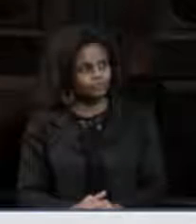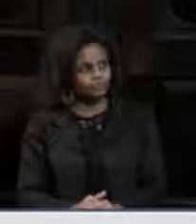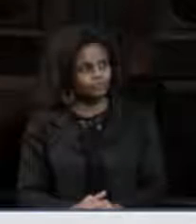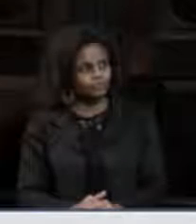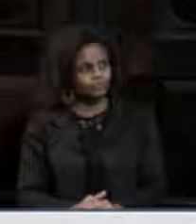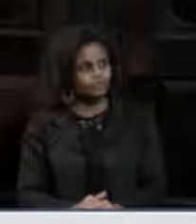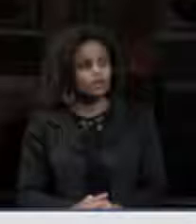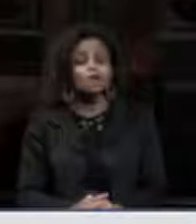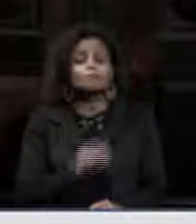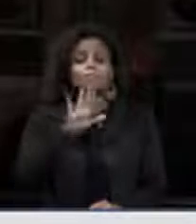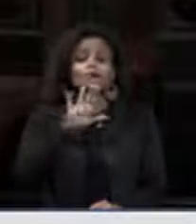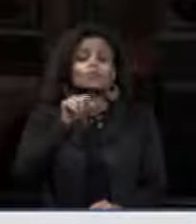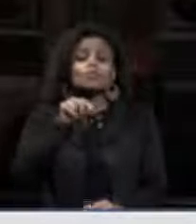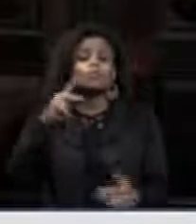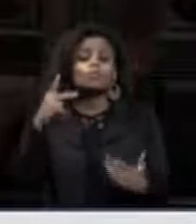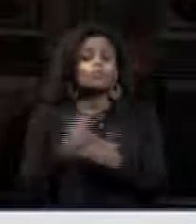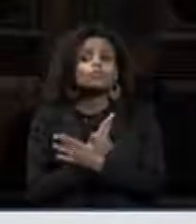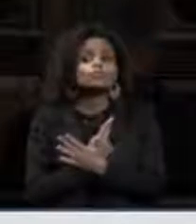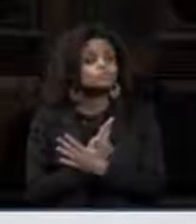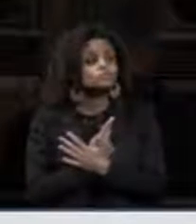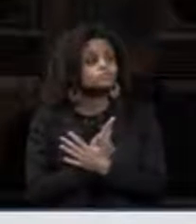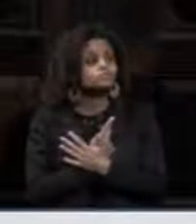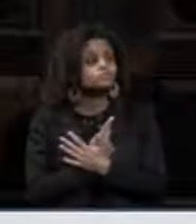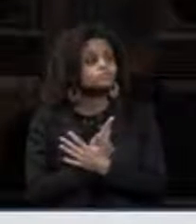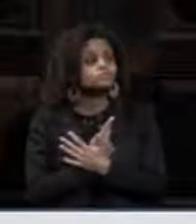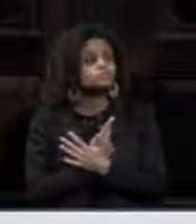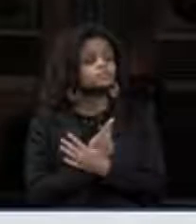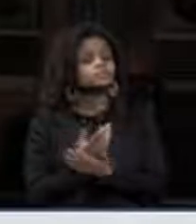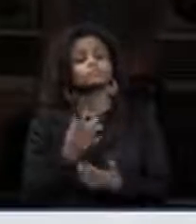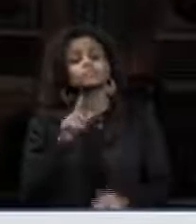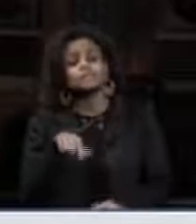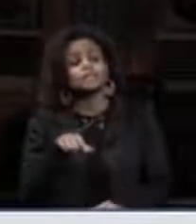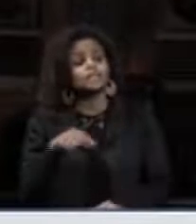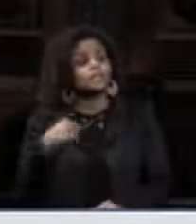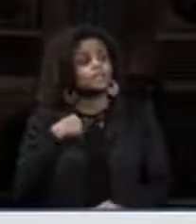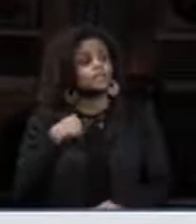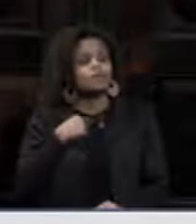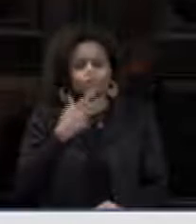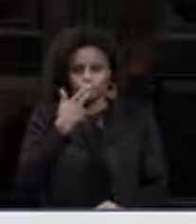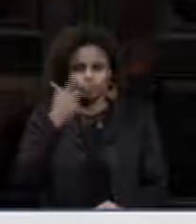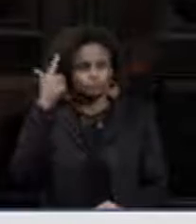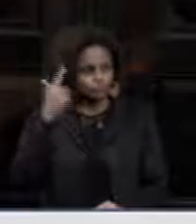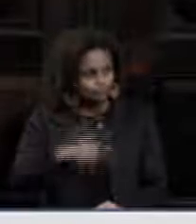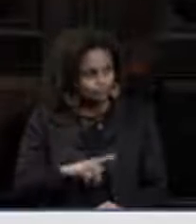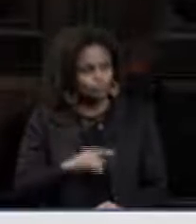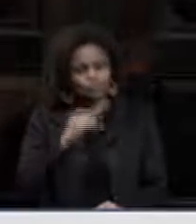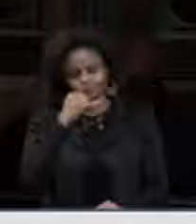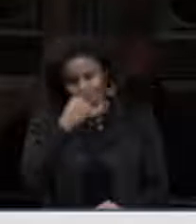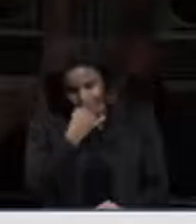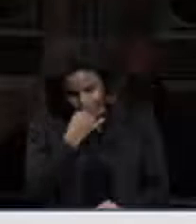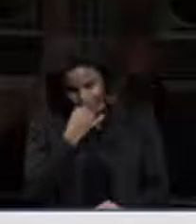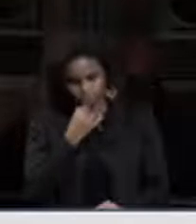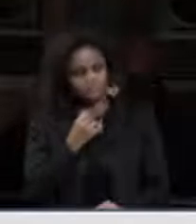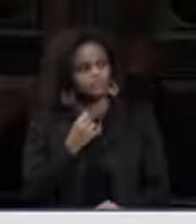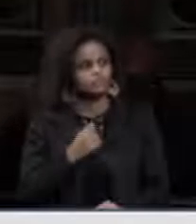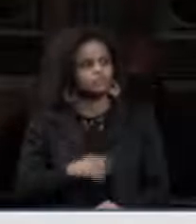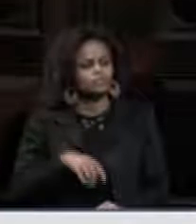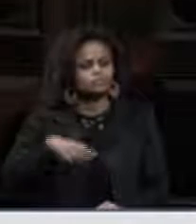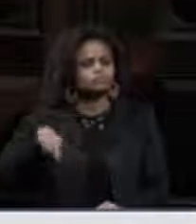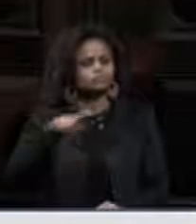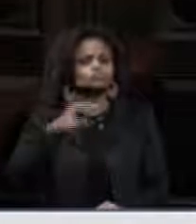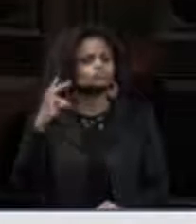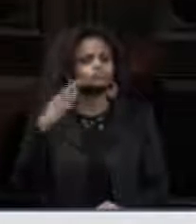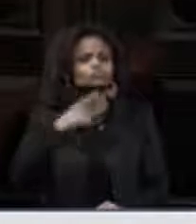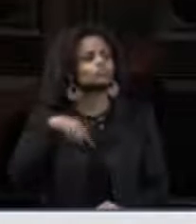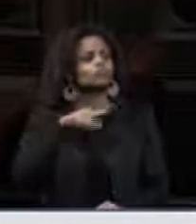O que tem acontecido, e que eu repito, deixa todos, não todos nós,